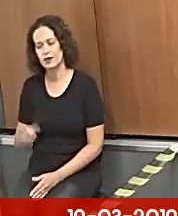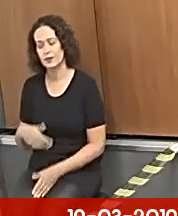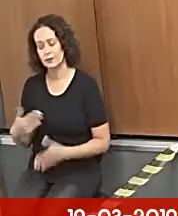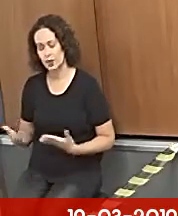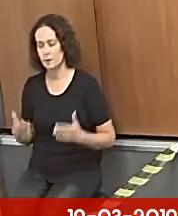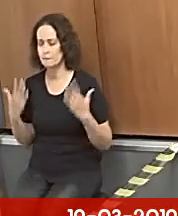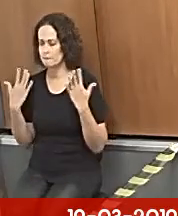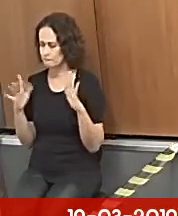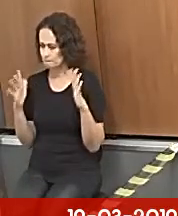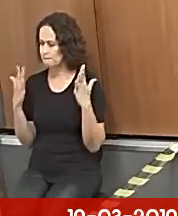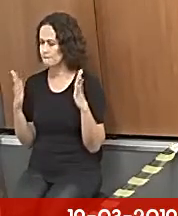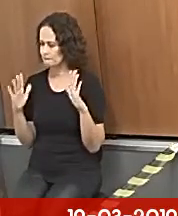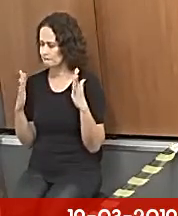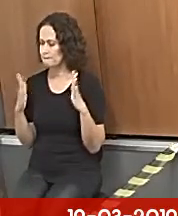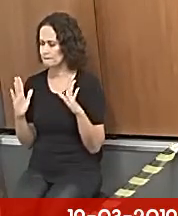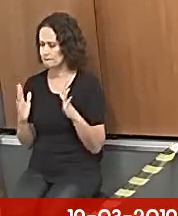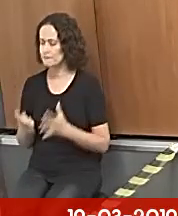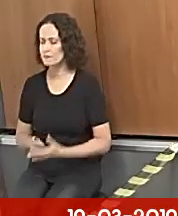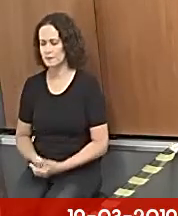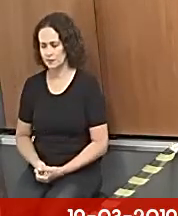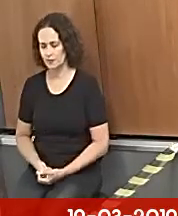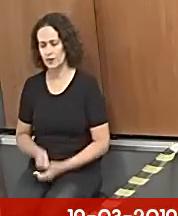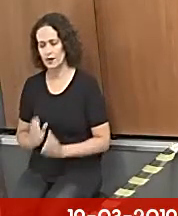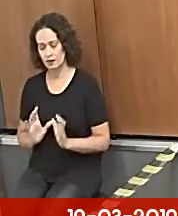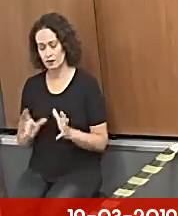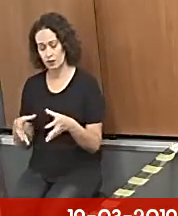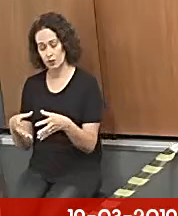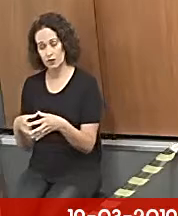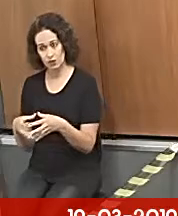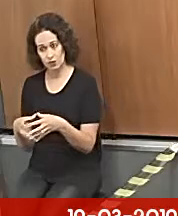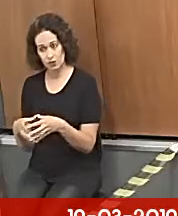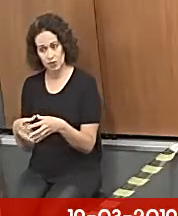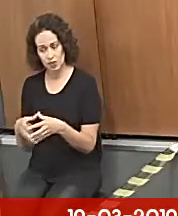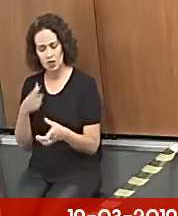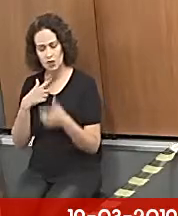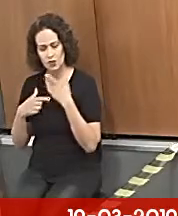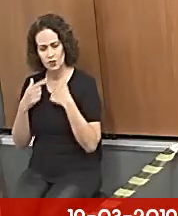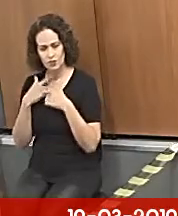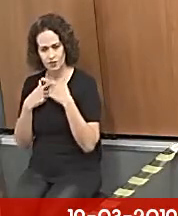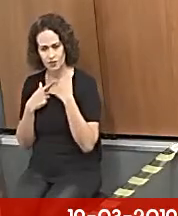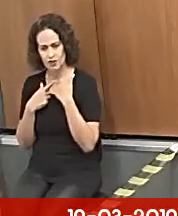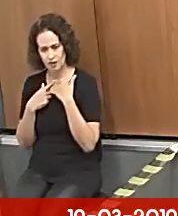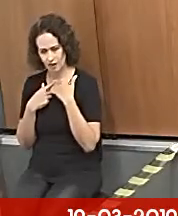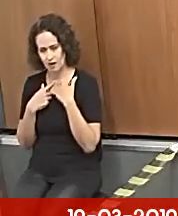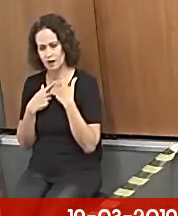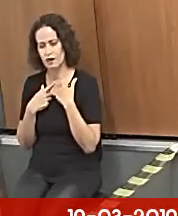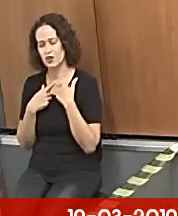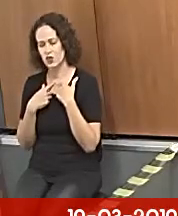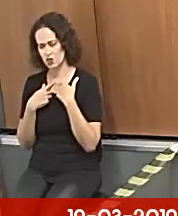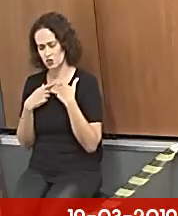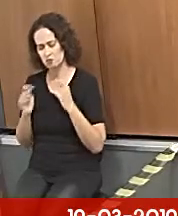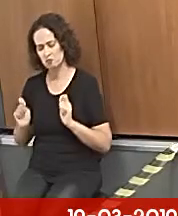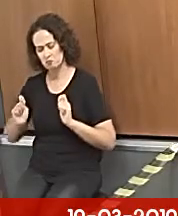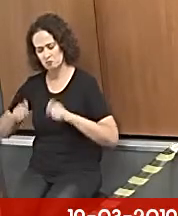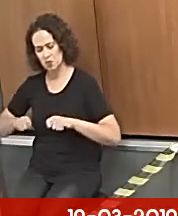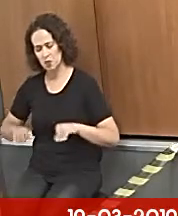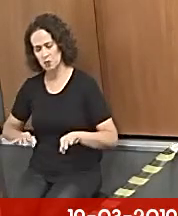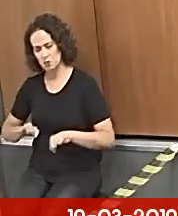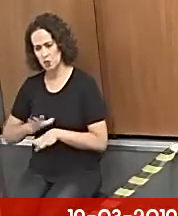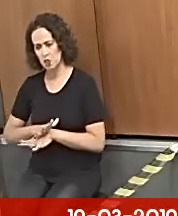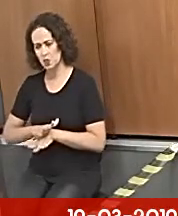center esse é sempre a informação veio com vontade nec dispôs a ouvir e também